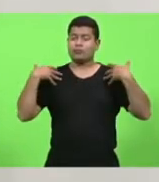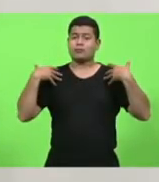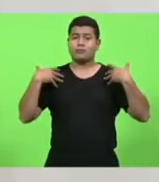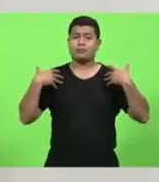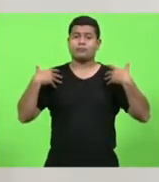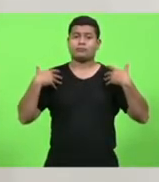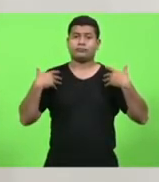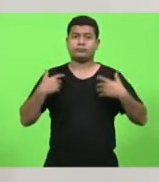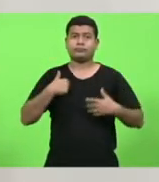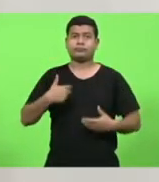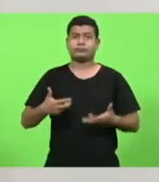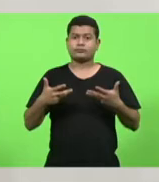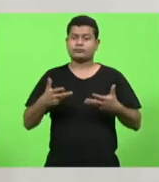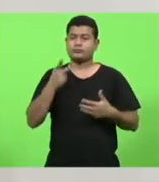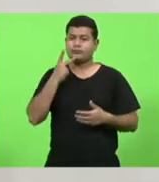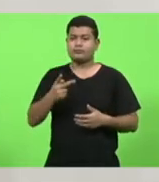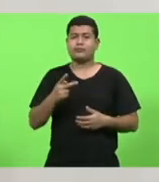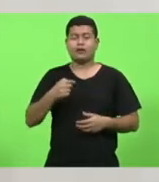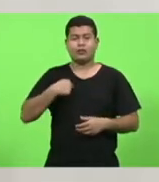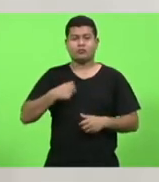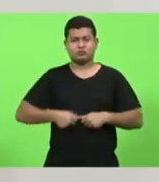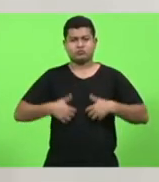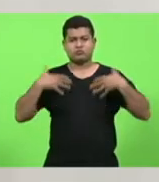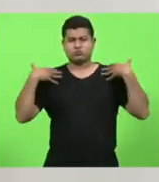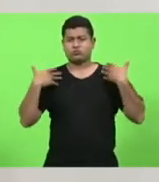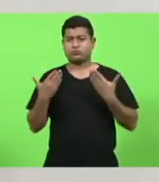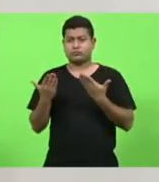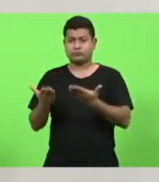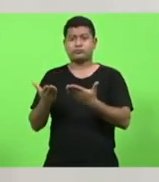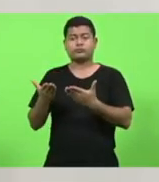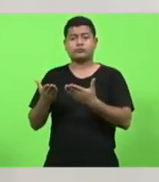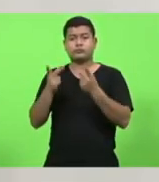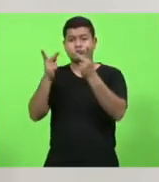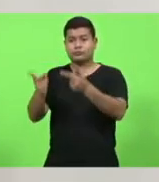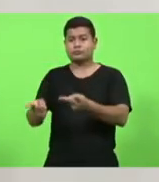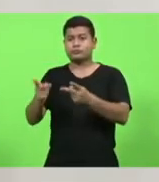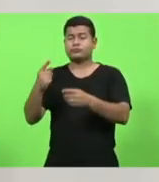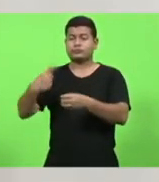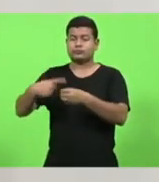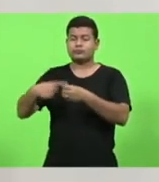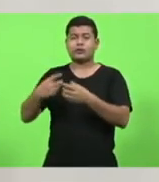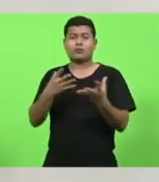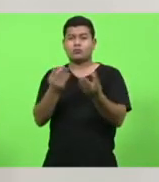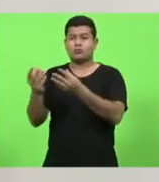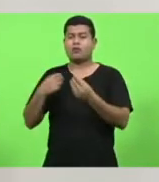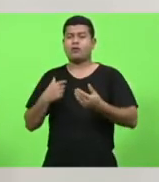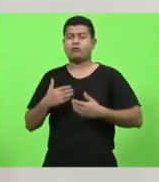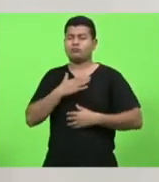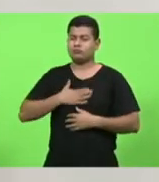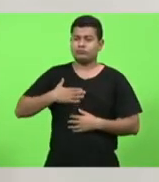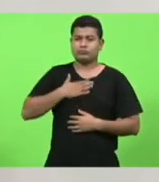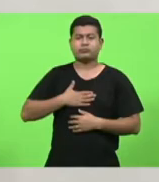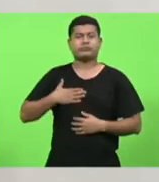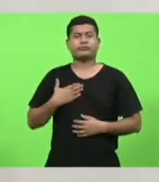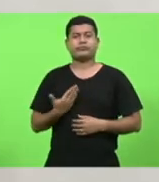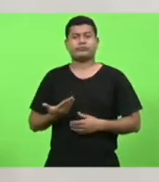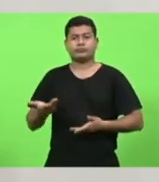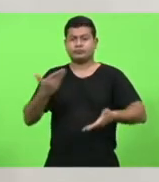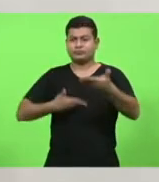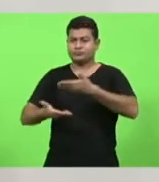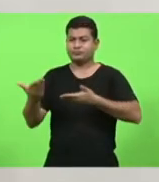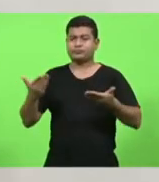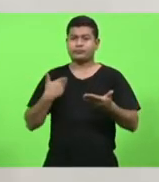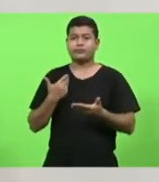dizer para vocês que eu tenho muito orgulho de passar aí na cidade e sempre ser muito bem recebido e contribuir, né, com